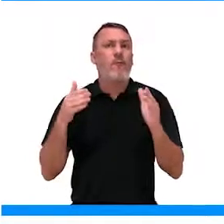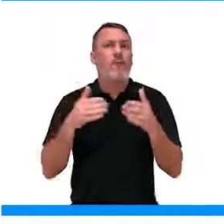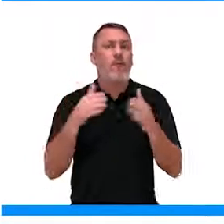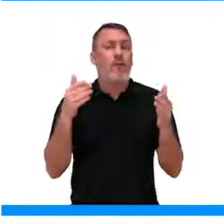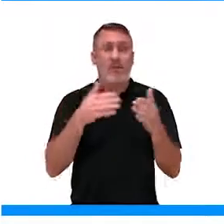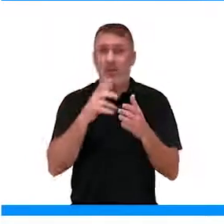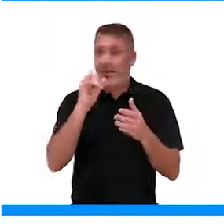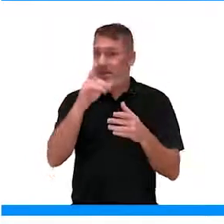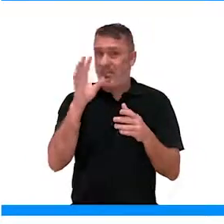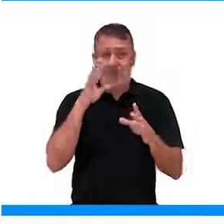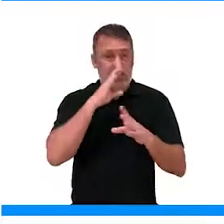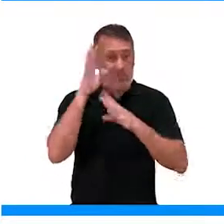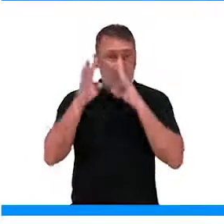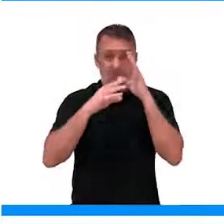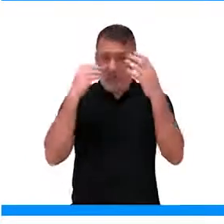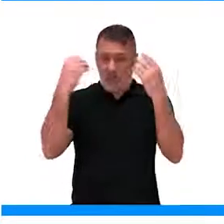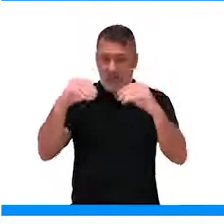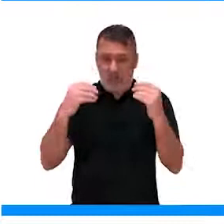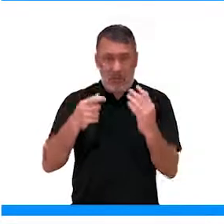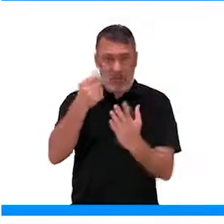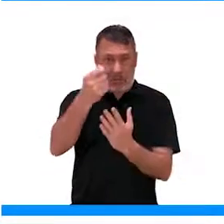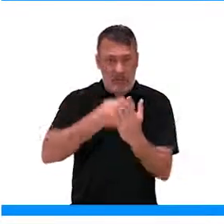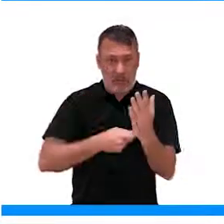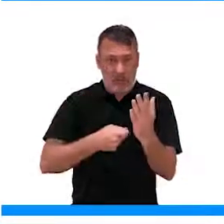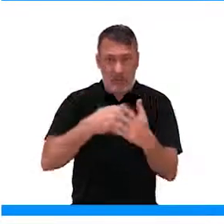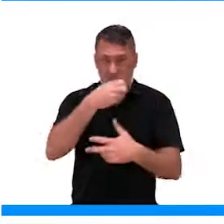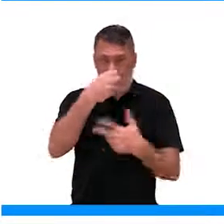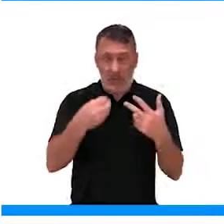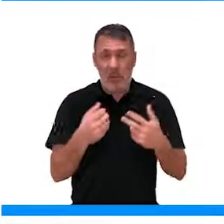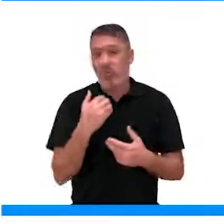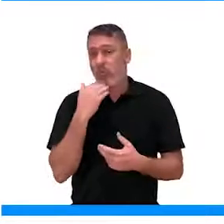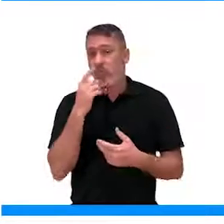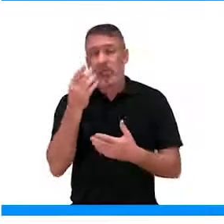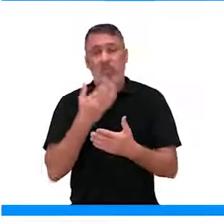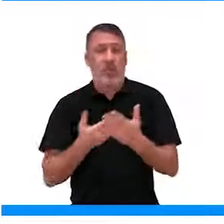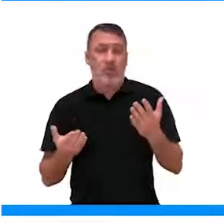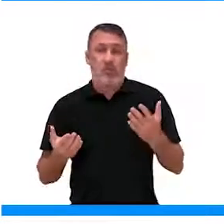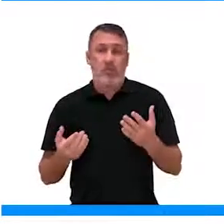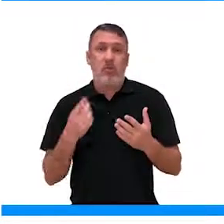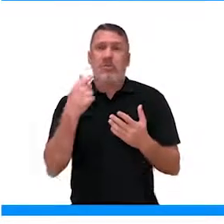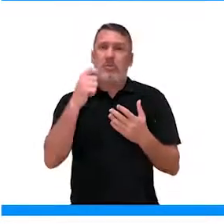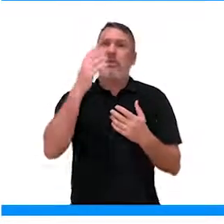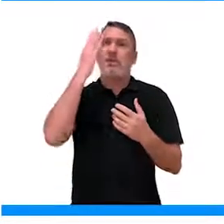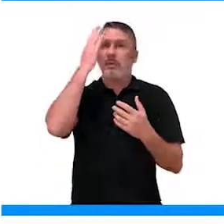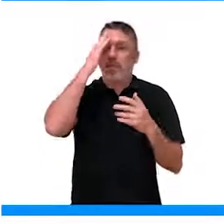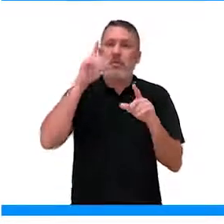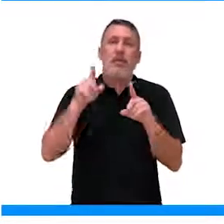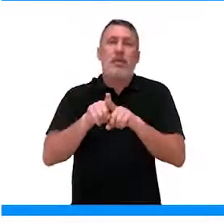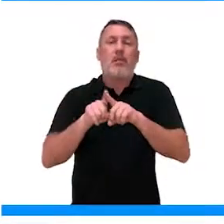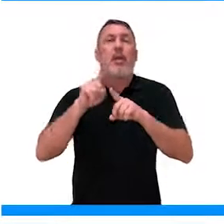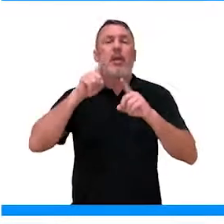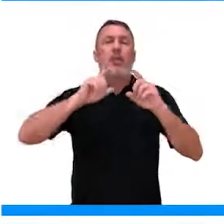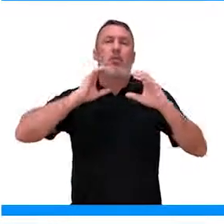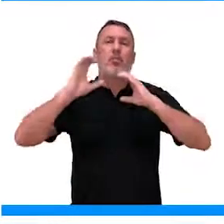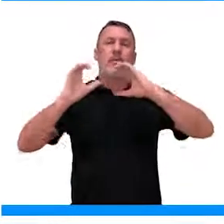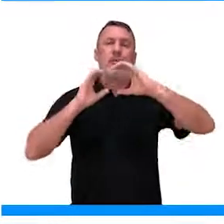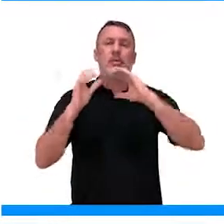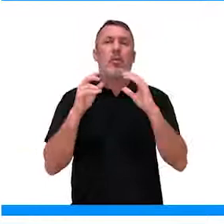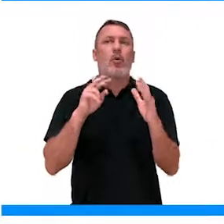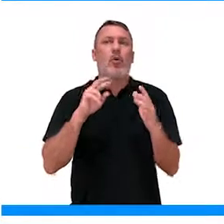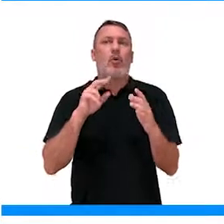específica e não fugir do tema, se você não fizer isso, não adiantou o gênero textual. Então, o gênero textual ele serve